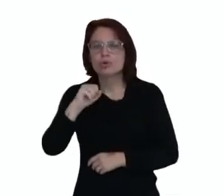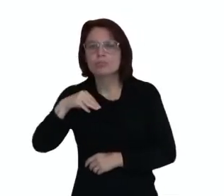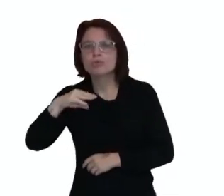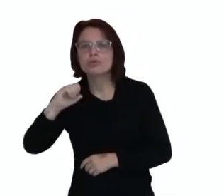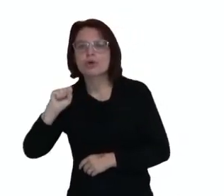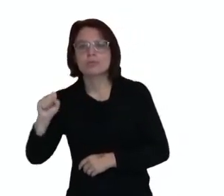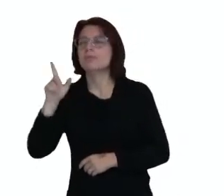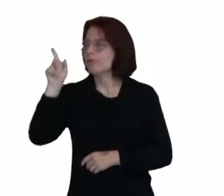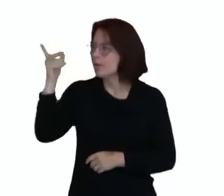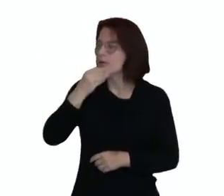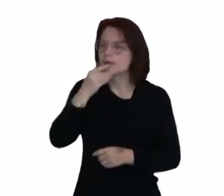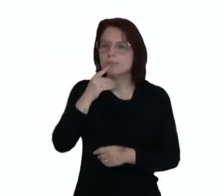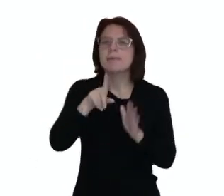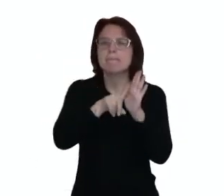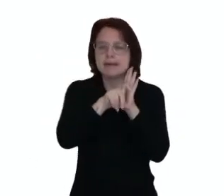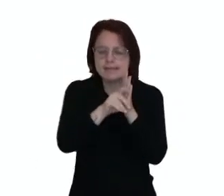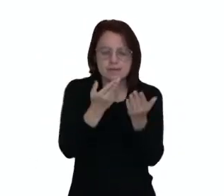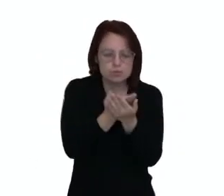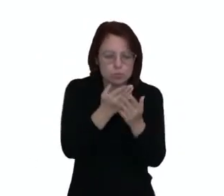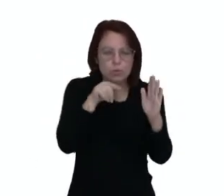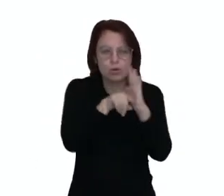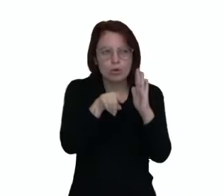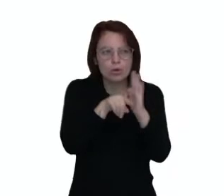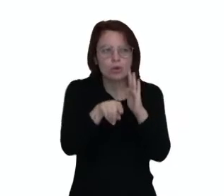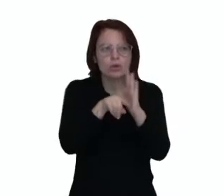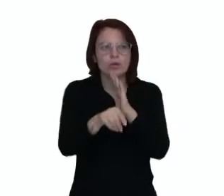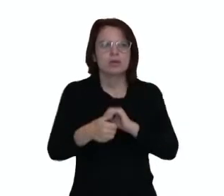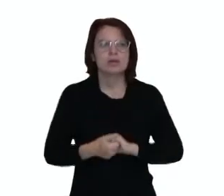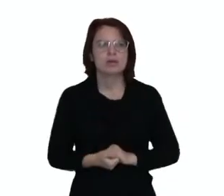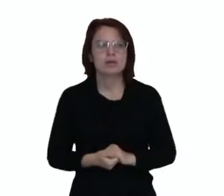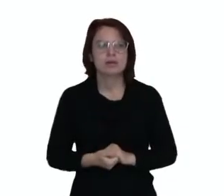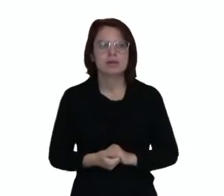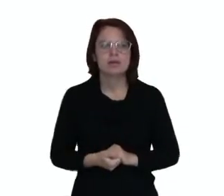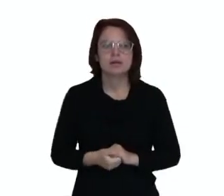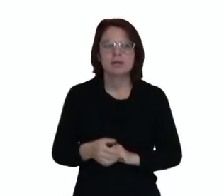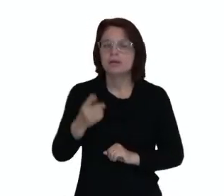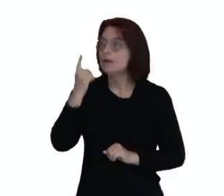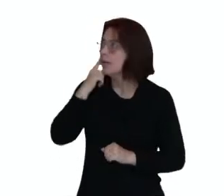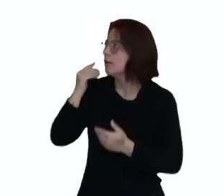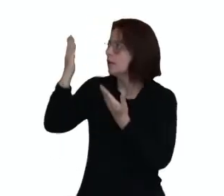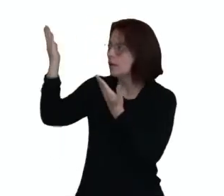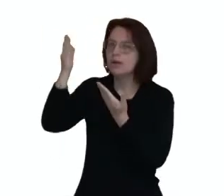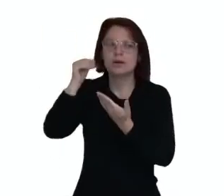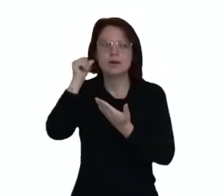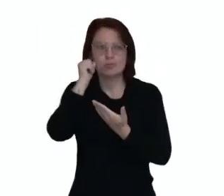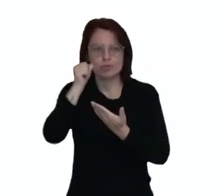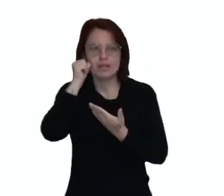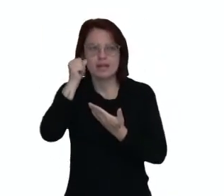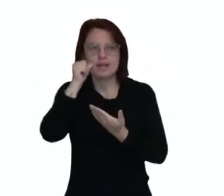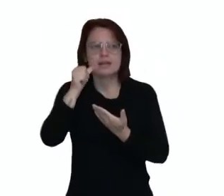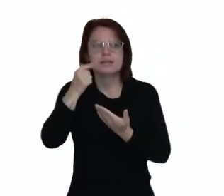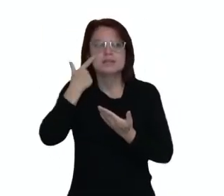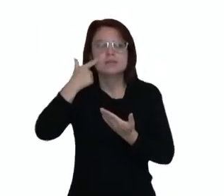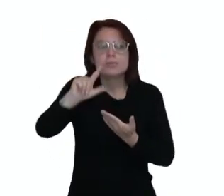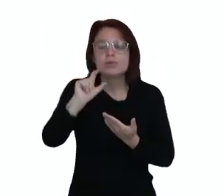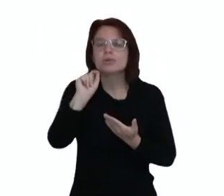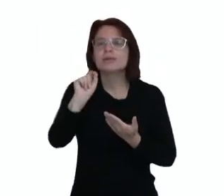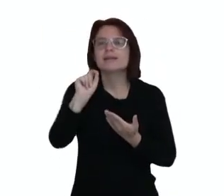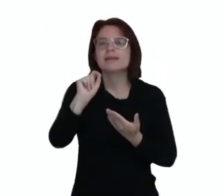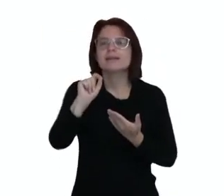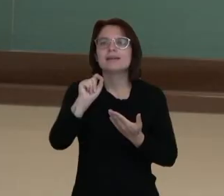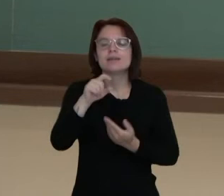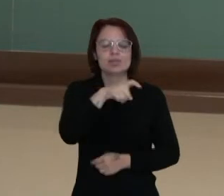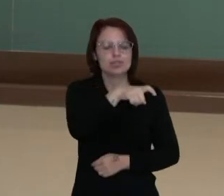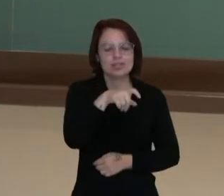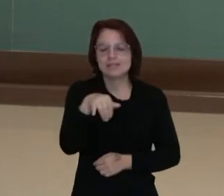bactérias, né? Nós temos Nett, que descobriu que ela descobriu os cromossomos X